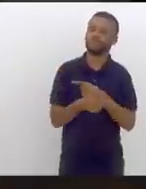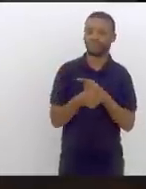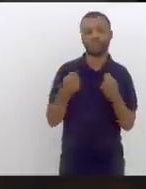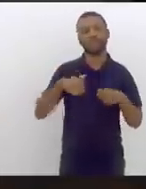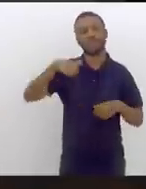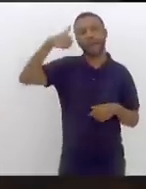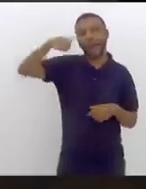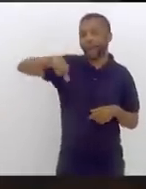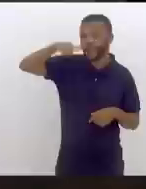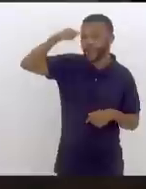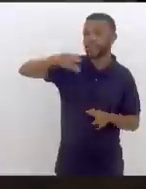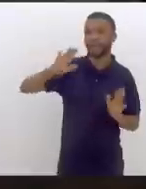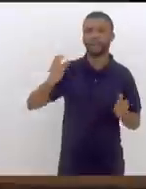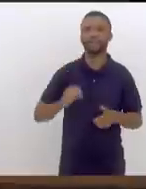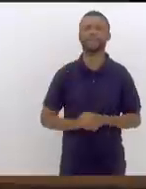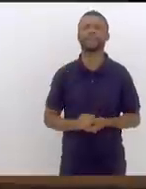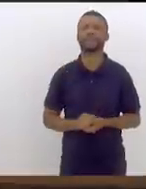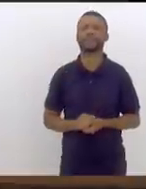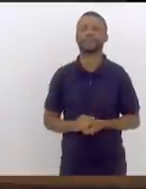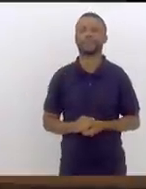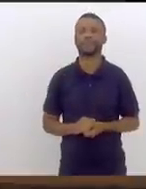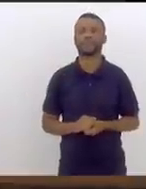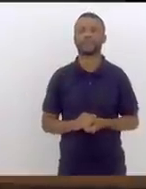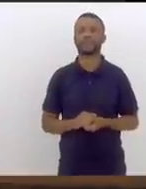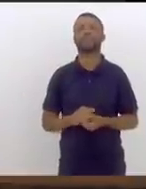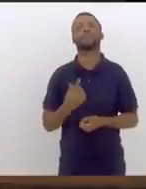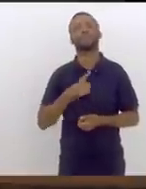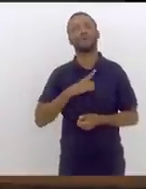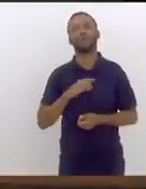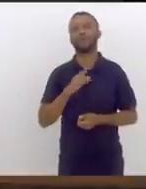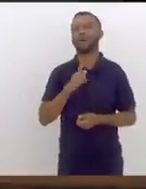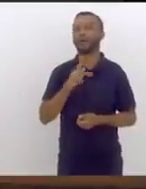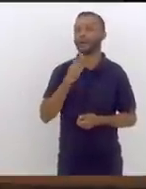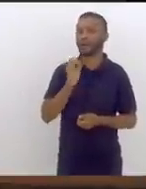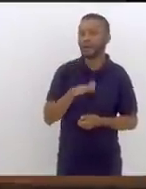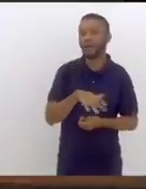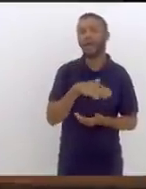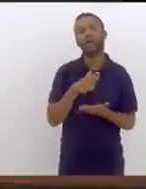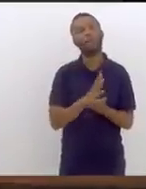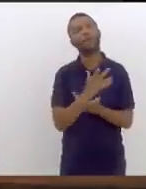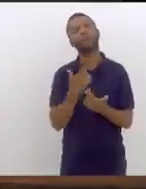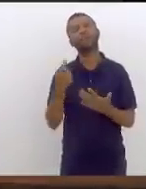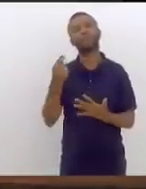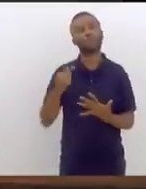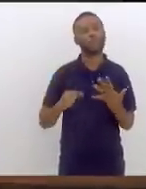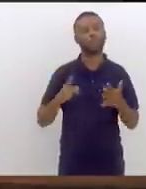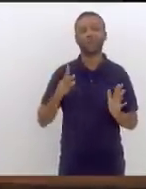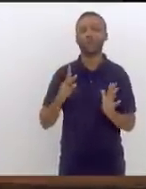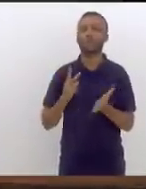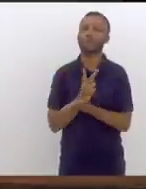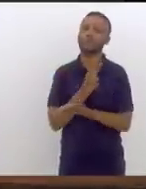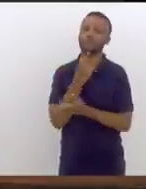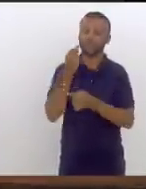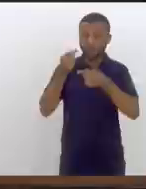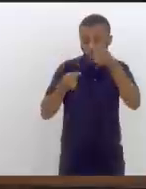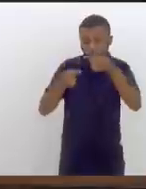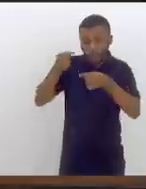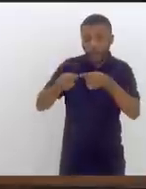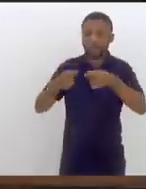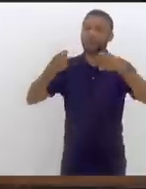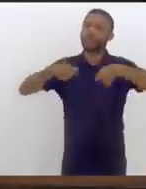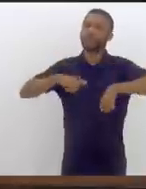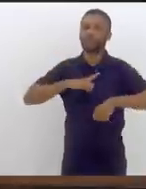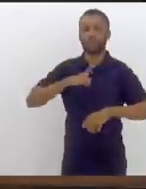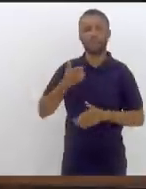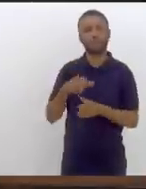analisado perfeito mas nós tivemos aí a grana nós tivemos algumas outras coisas que aconteceram Então a gente tem que ter um debate para